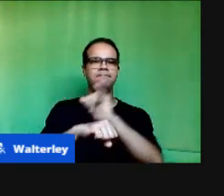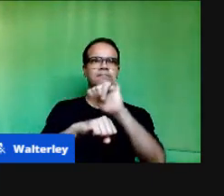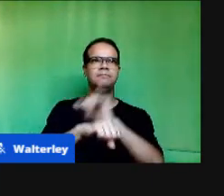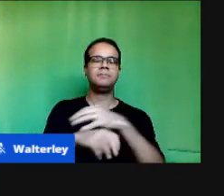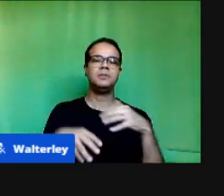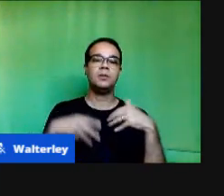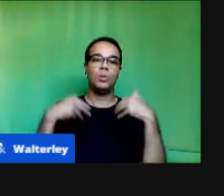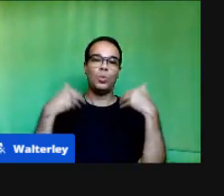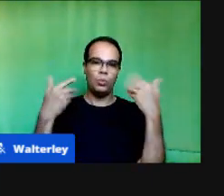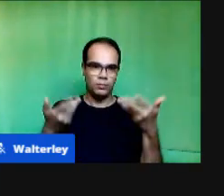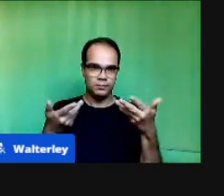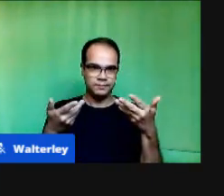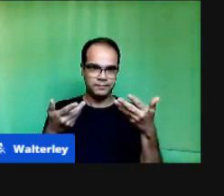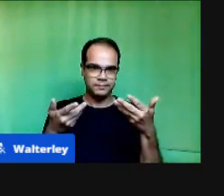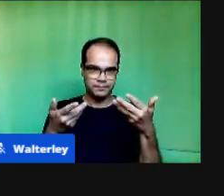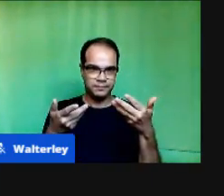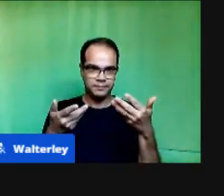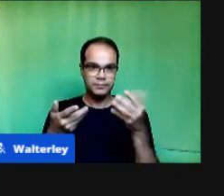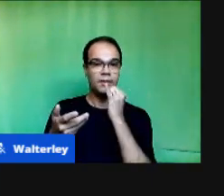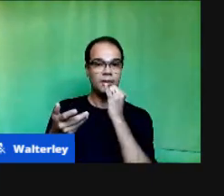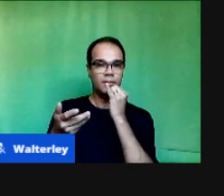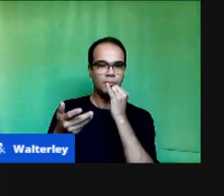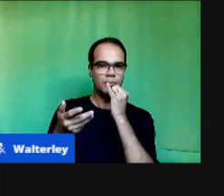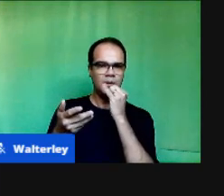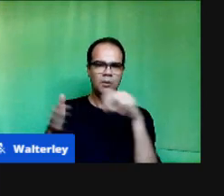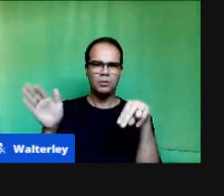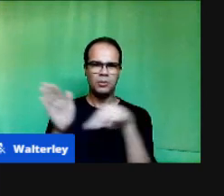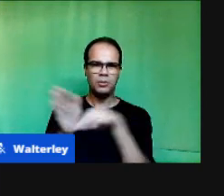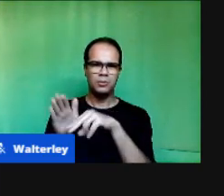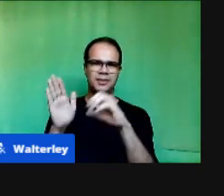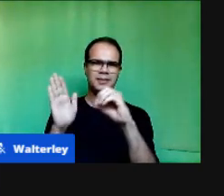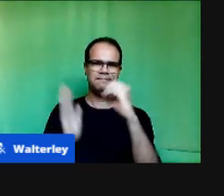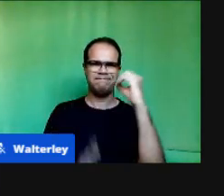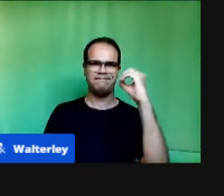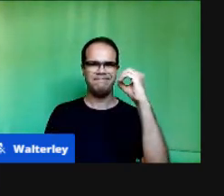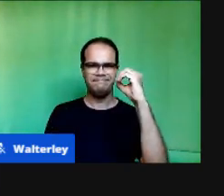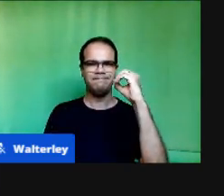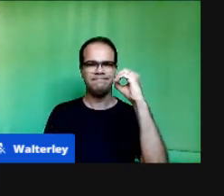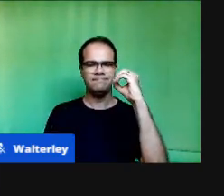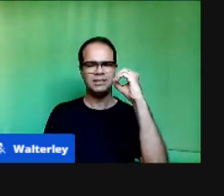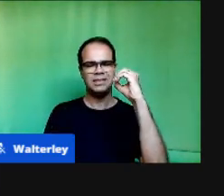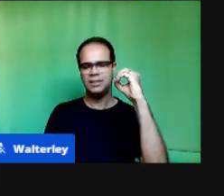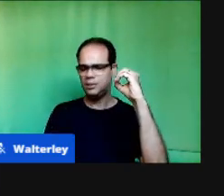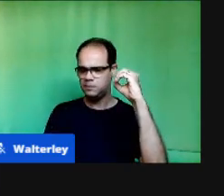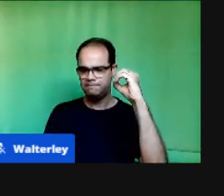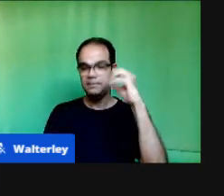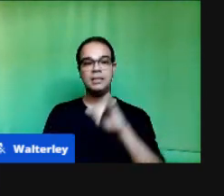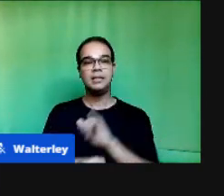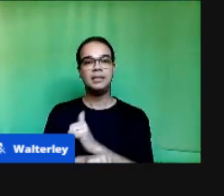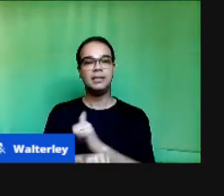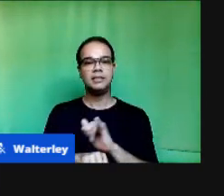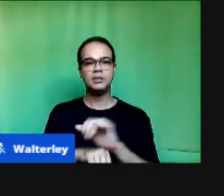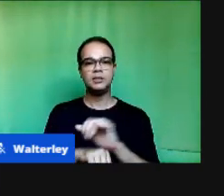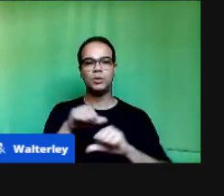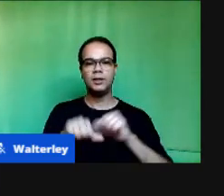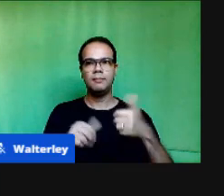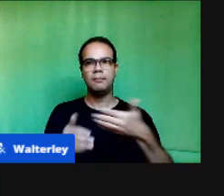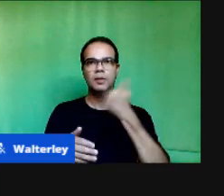que essa nota 0 vá para um 5, por exemplo. Né? Não vamos pensar Vamos pensar em passos